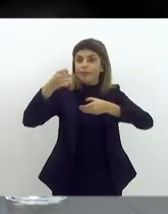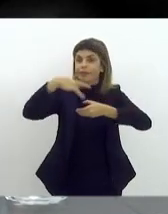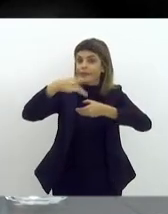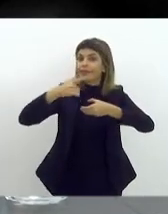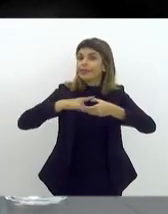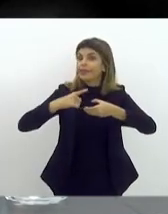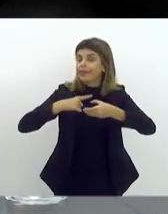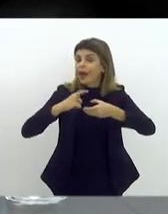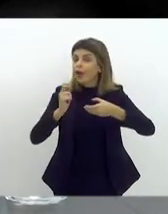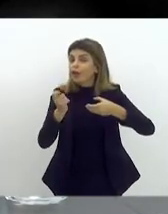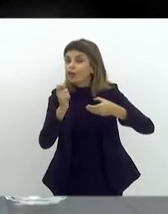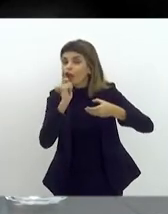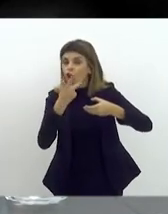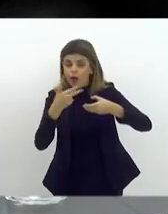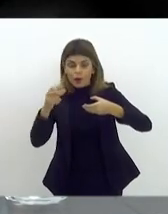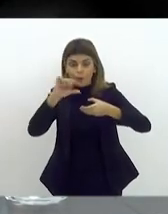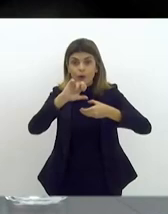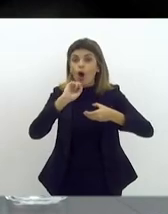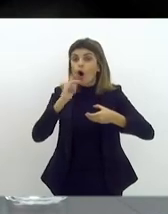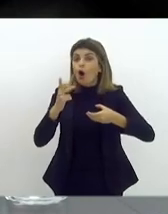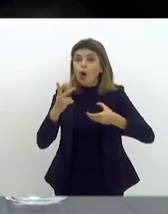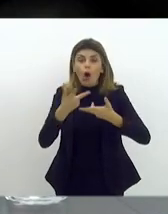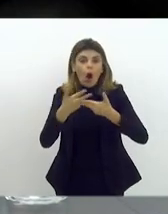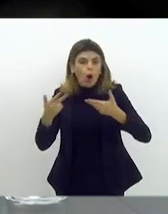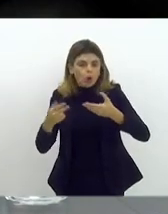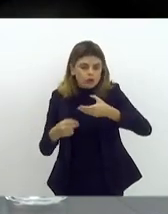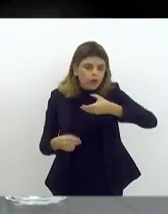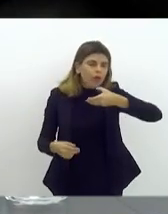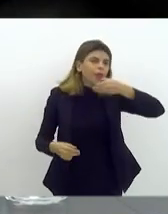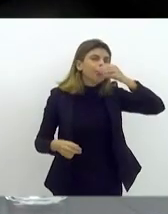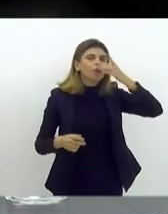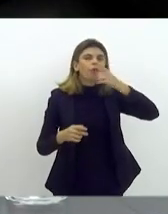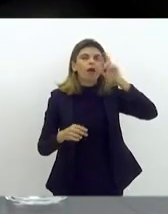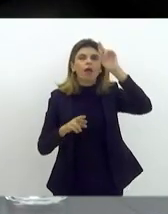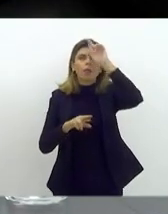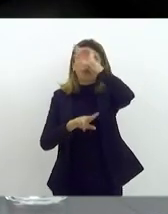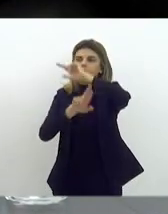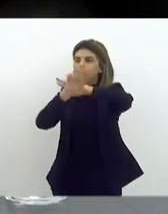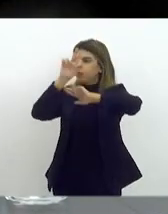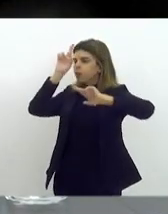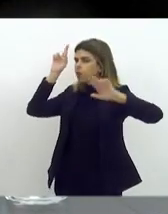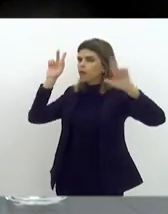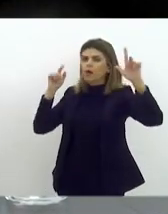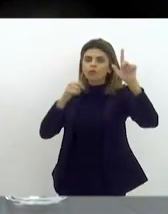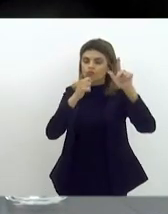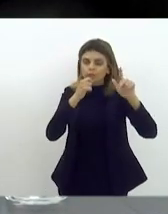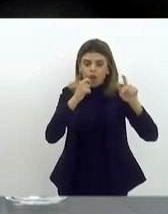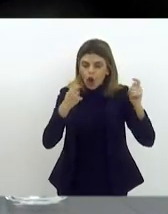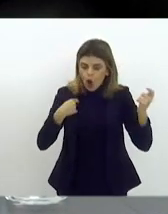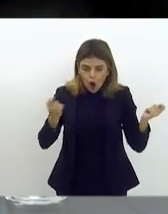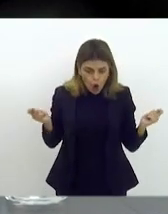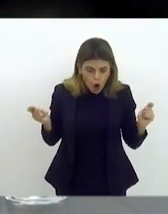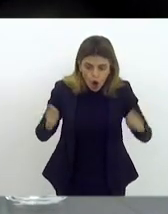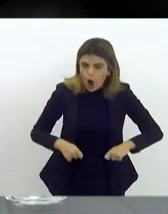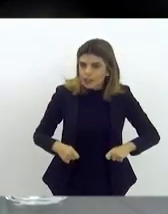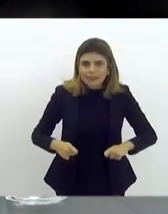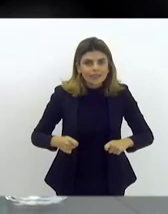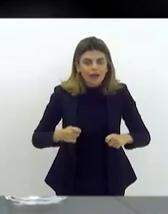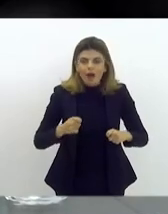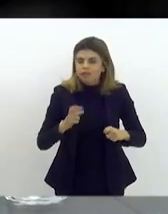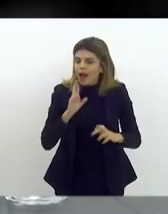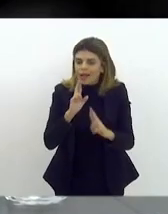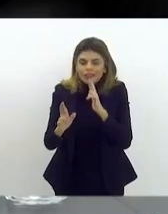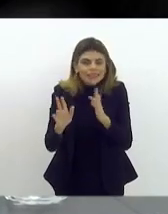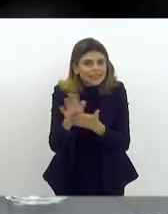ouve um excesso no consumo etílico e aquela mulher está ali sem condições de se auto determinar né